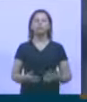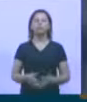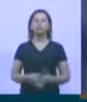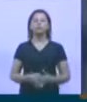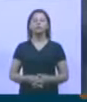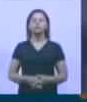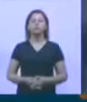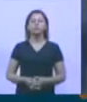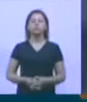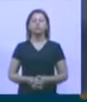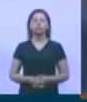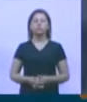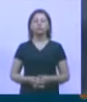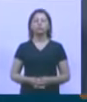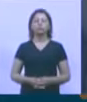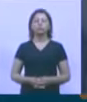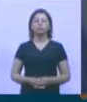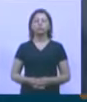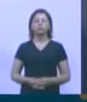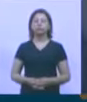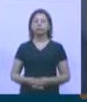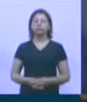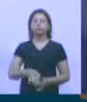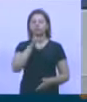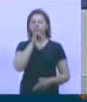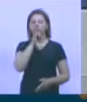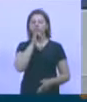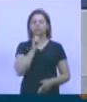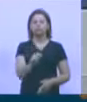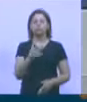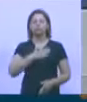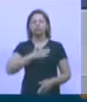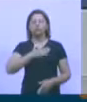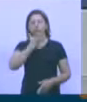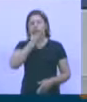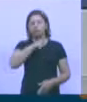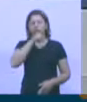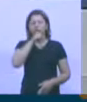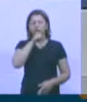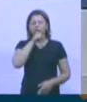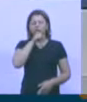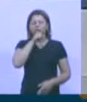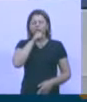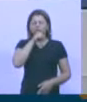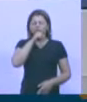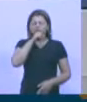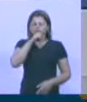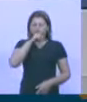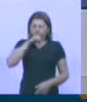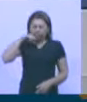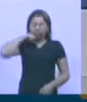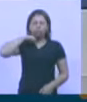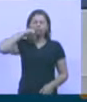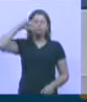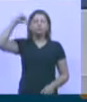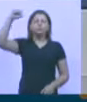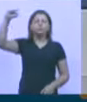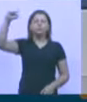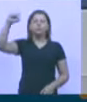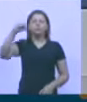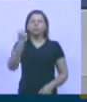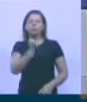my grandfather committed suicide. Suponho que meu avô tenha cometido suicídio. That can affect